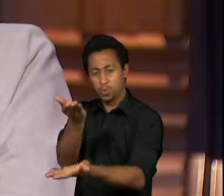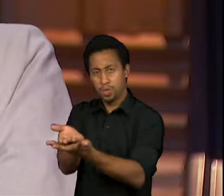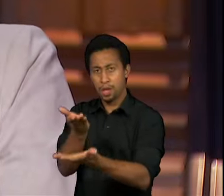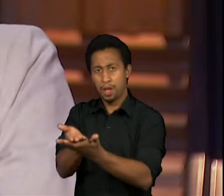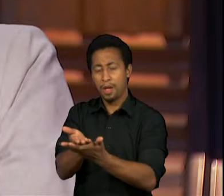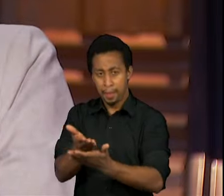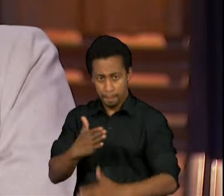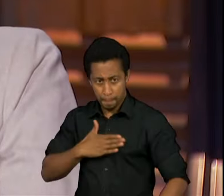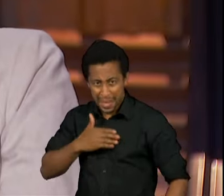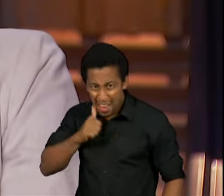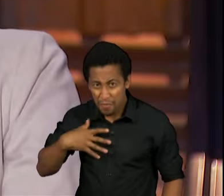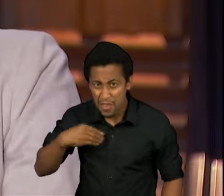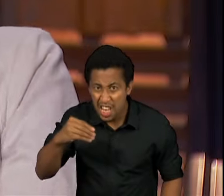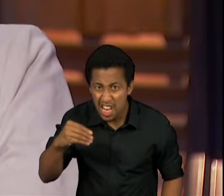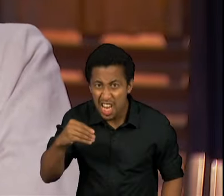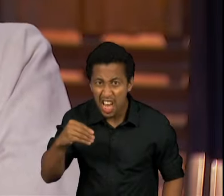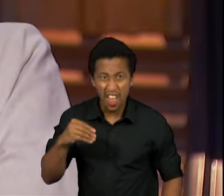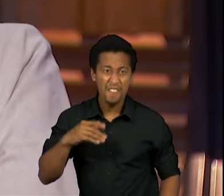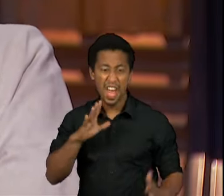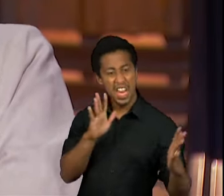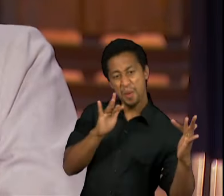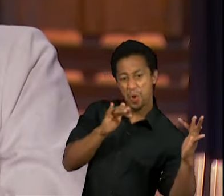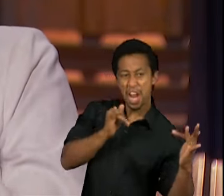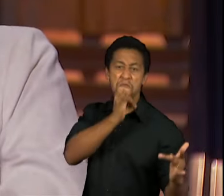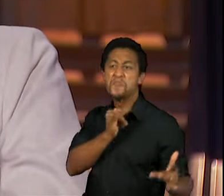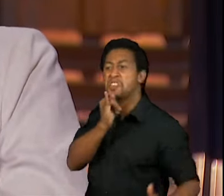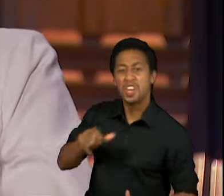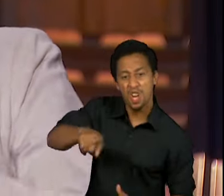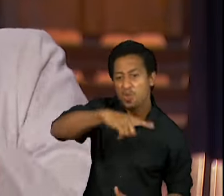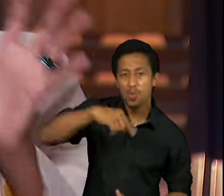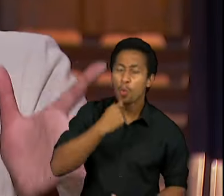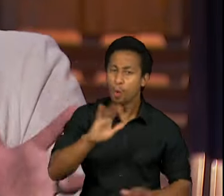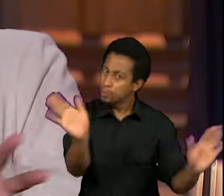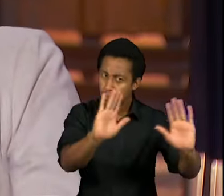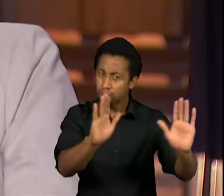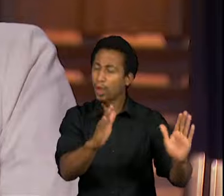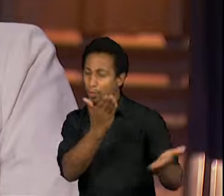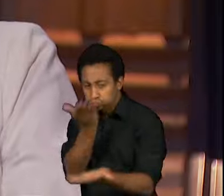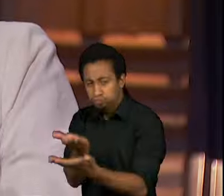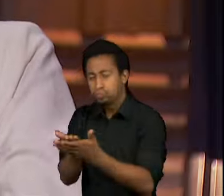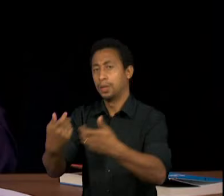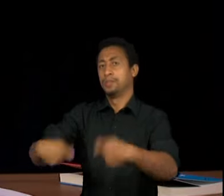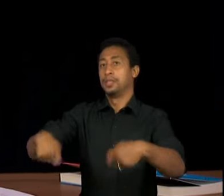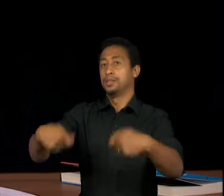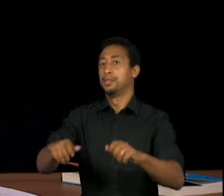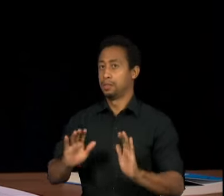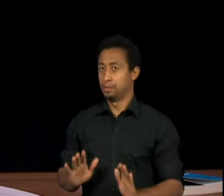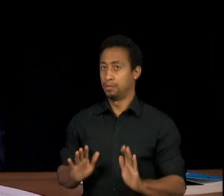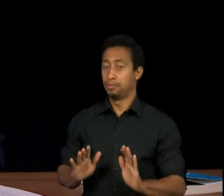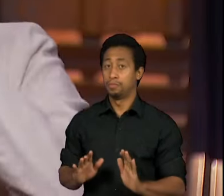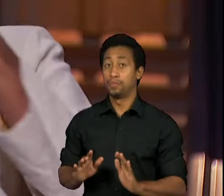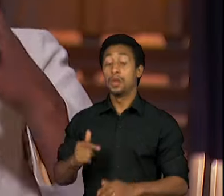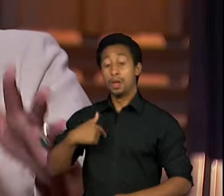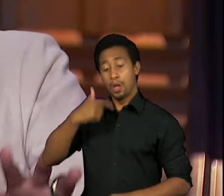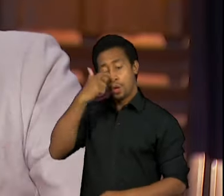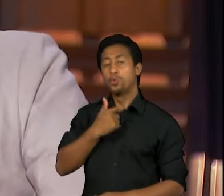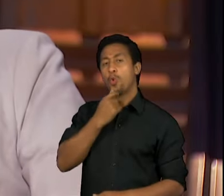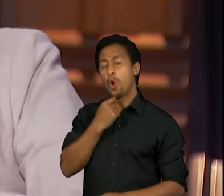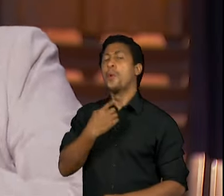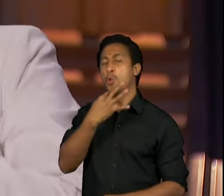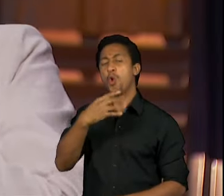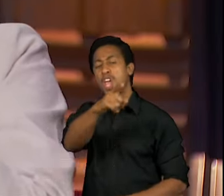minha não vai depender de homem para mulher engulo com a minha mais filha mesmo eu só homem eu sei como os homens